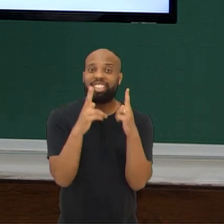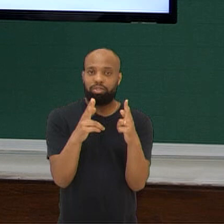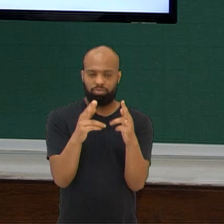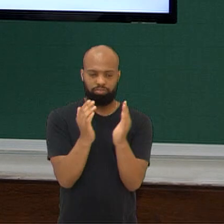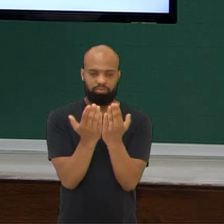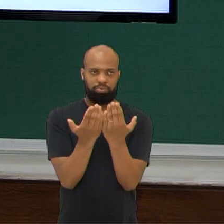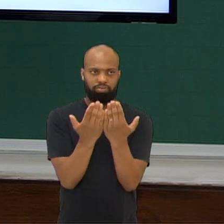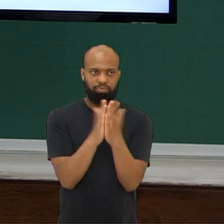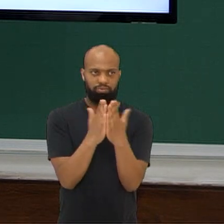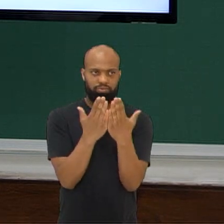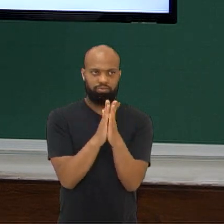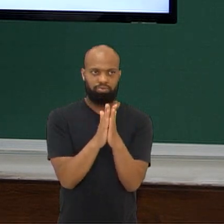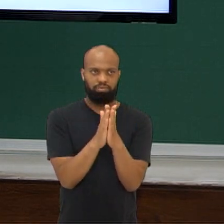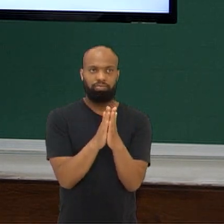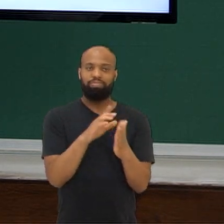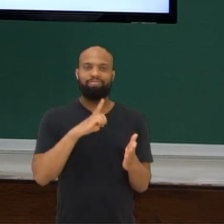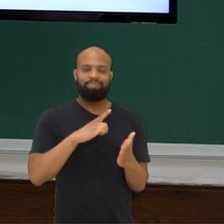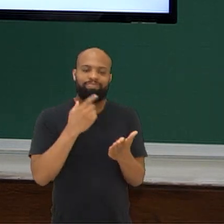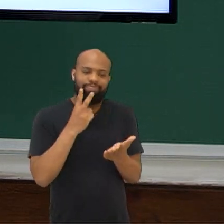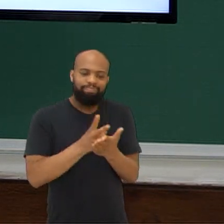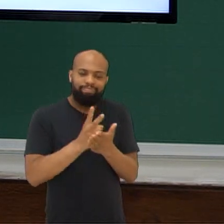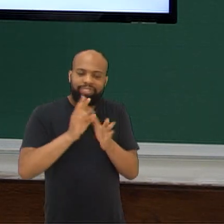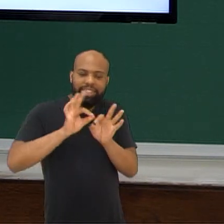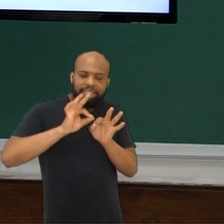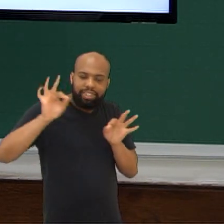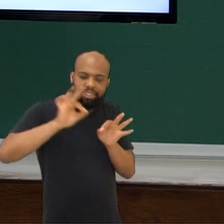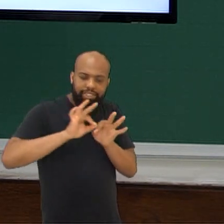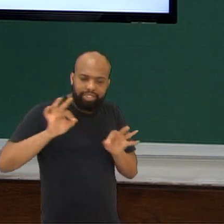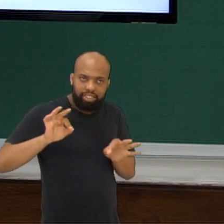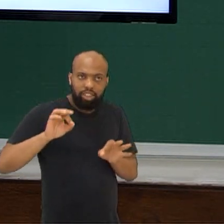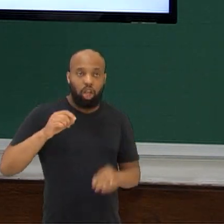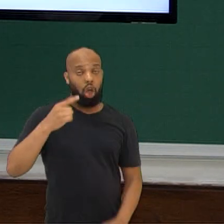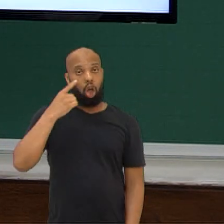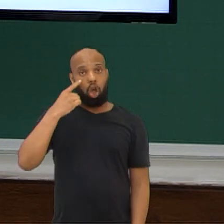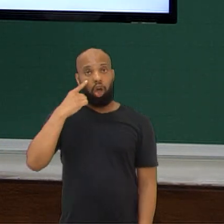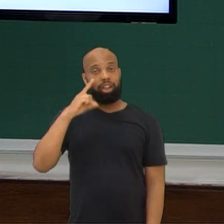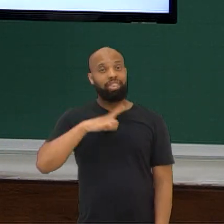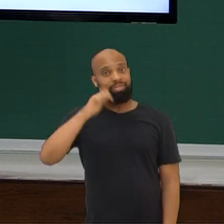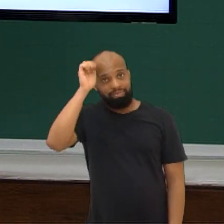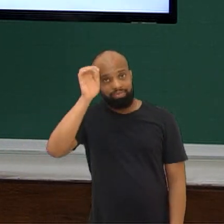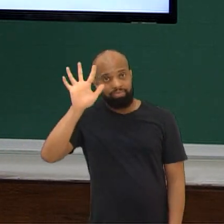que tem aqui, vai ter que ter do outro lado. Imaginem a minha reta passando aqui no meio.